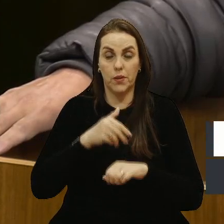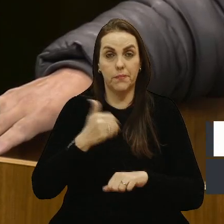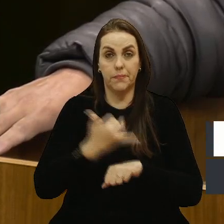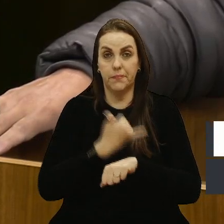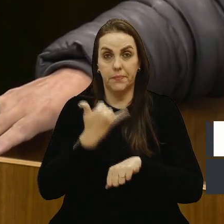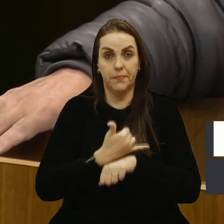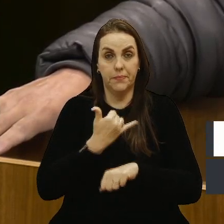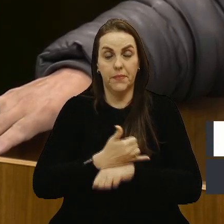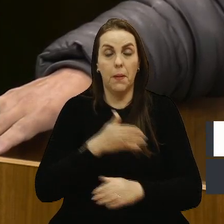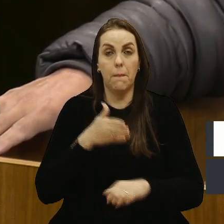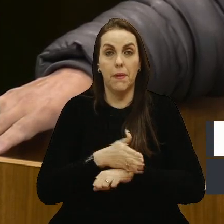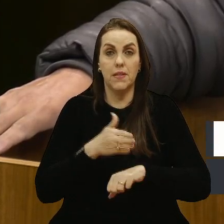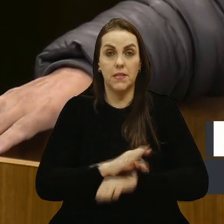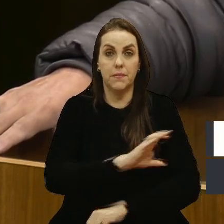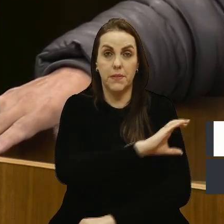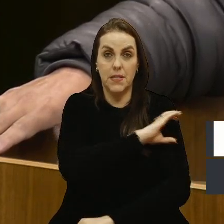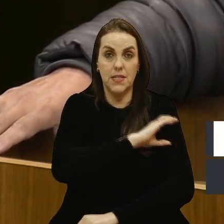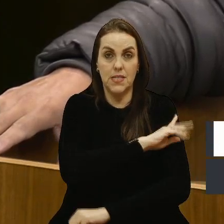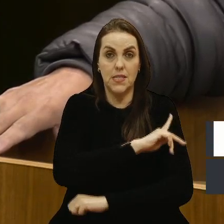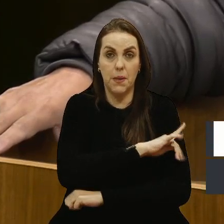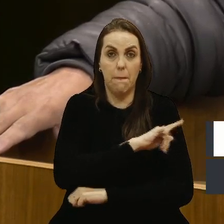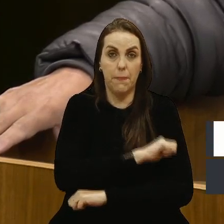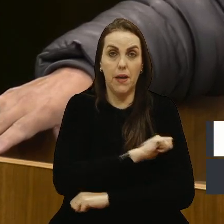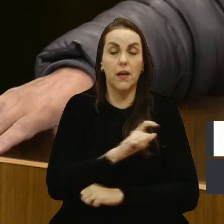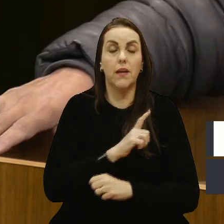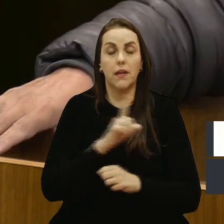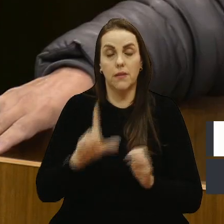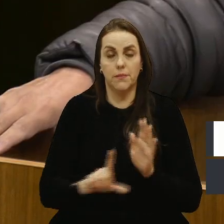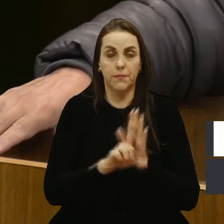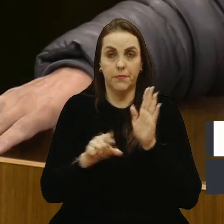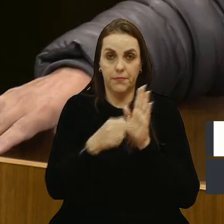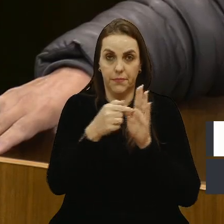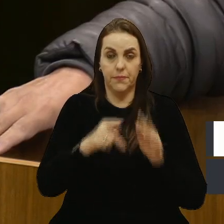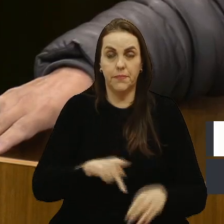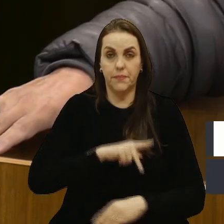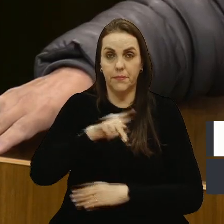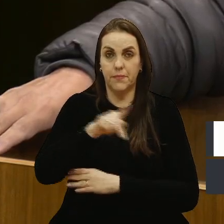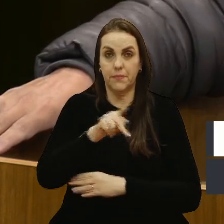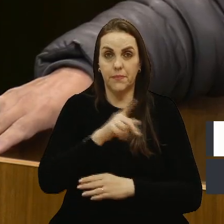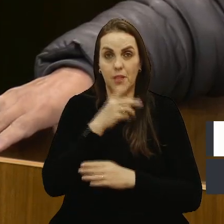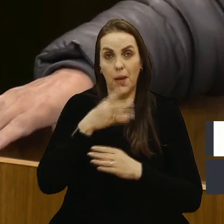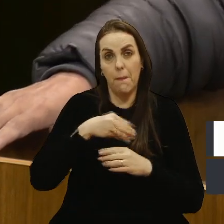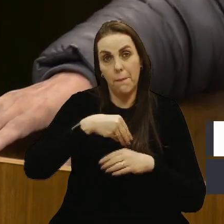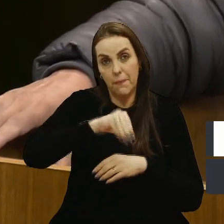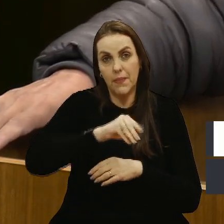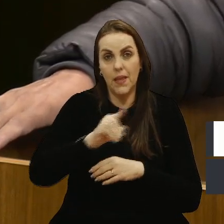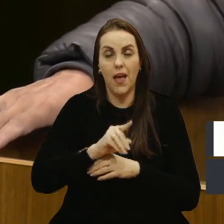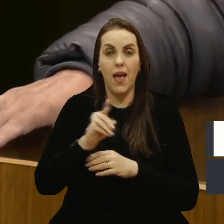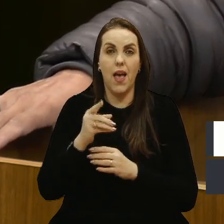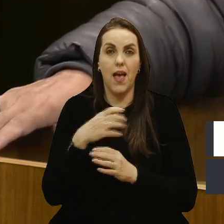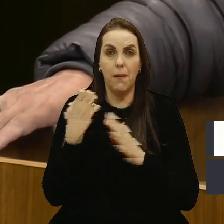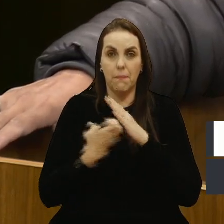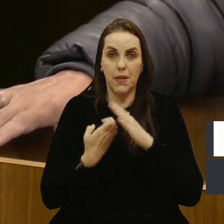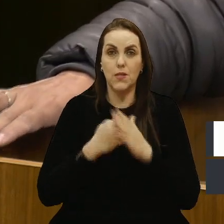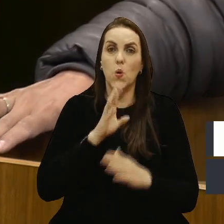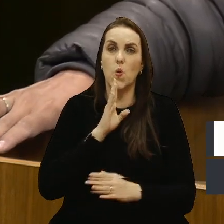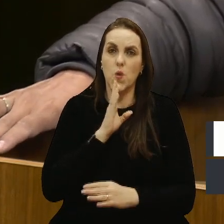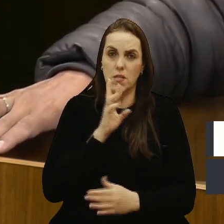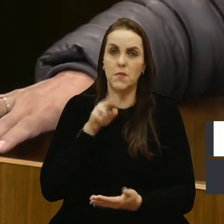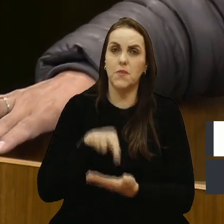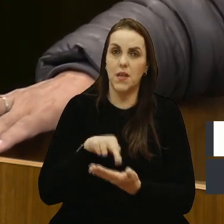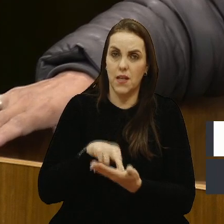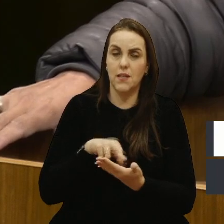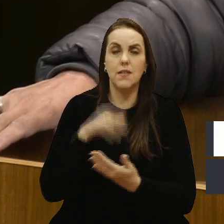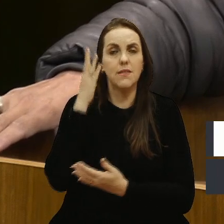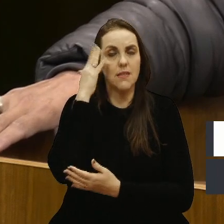sempre vice-presidente da CIPA, né? Por lei, o presidente é indicado pela empresa, então a gente conhece bem essa realidade e a gente sabe que tem que